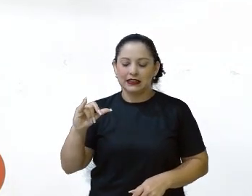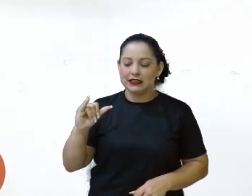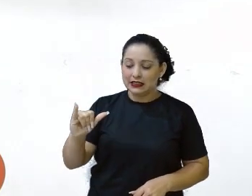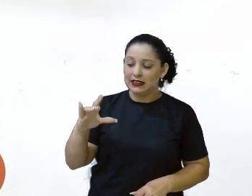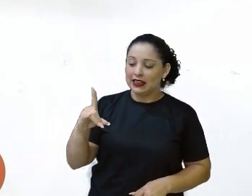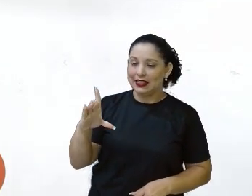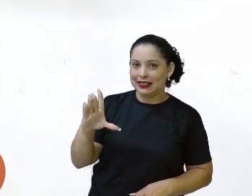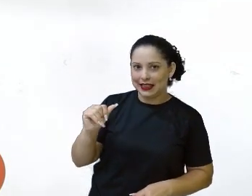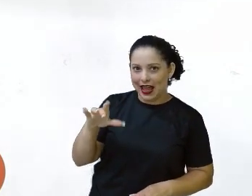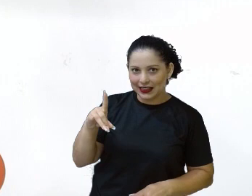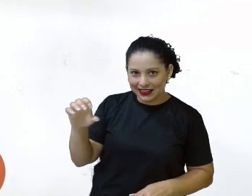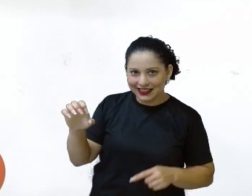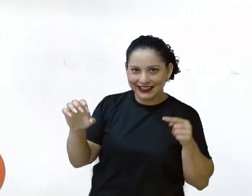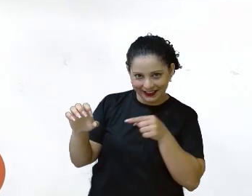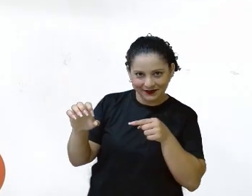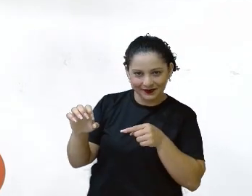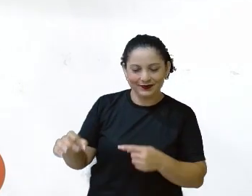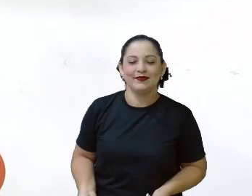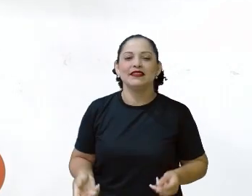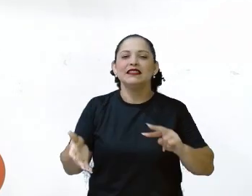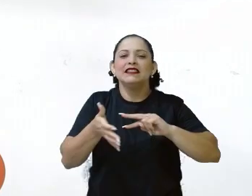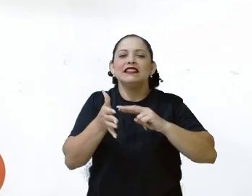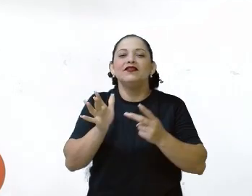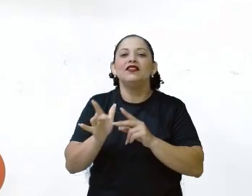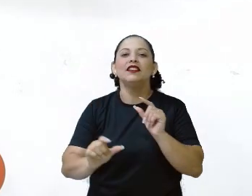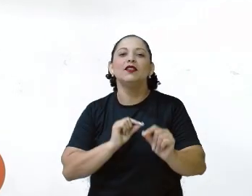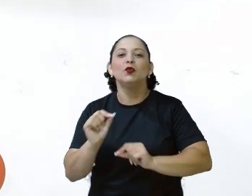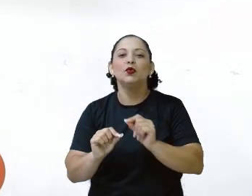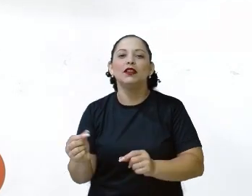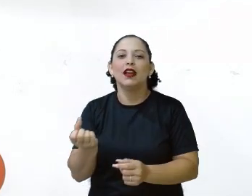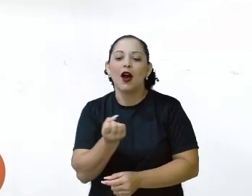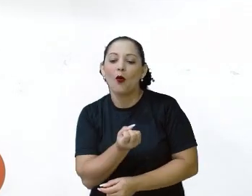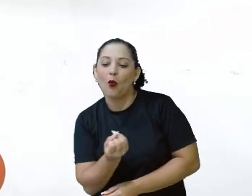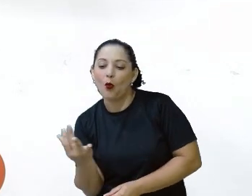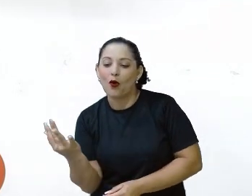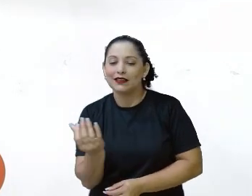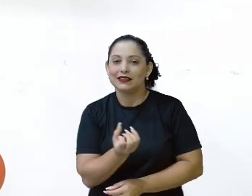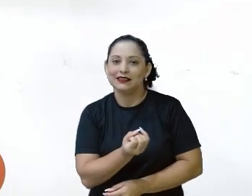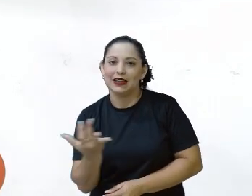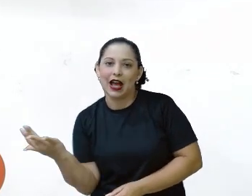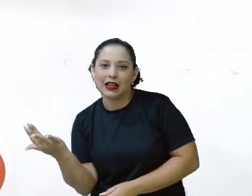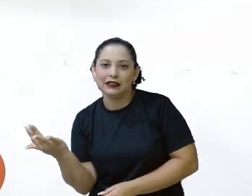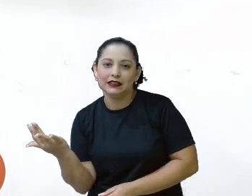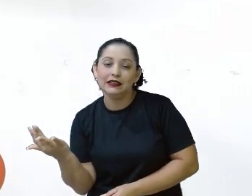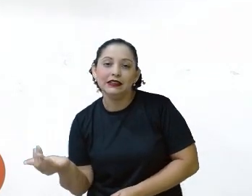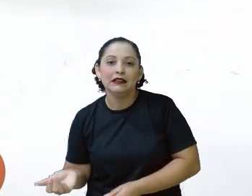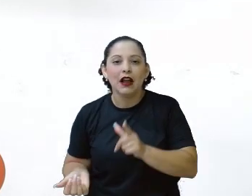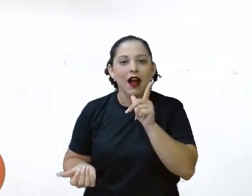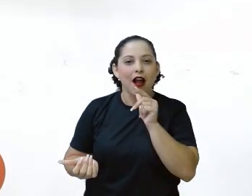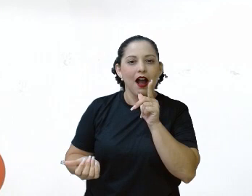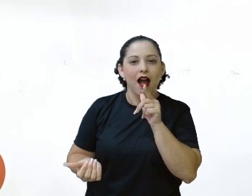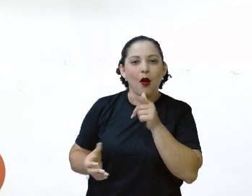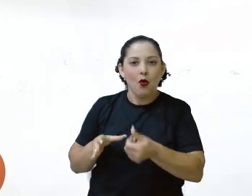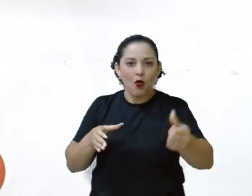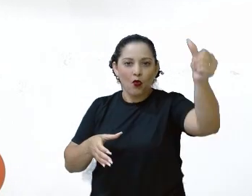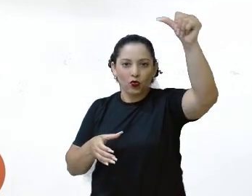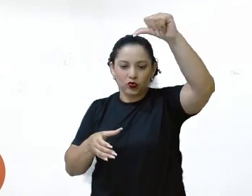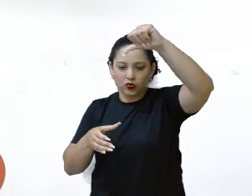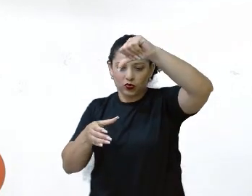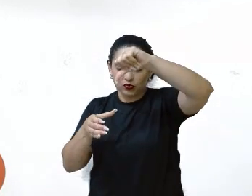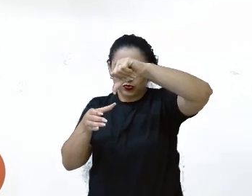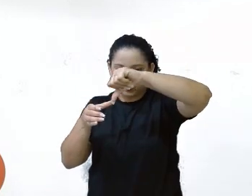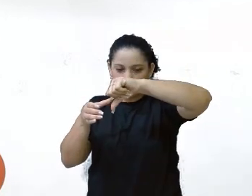eu estou me referindo a quantidade de líquido que cabe em um determinado